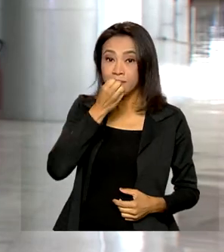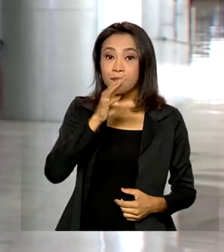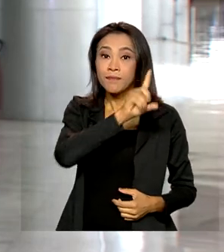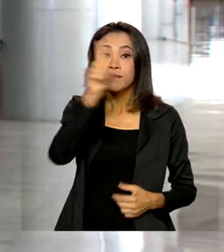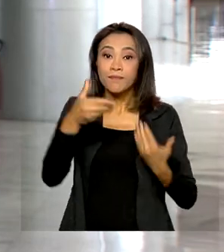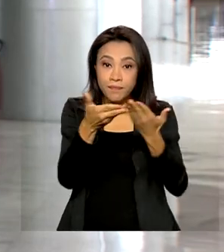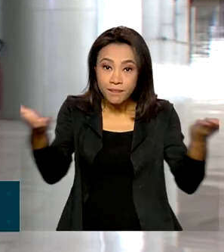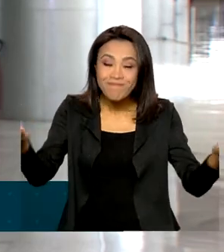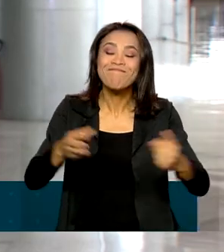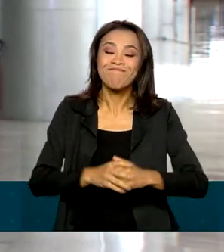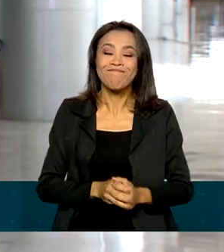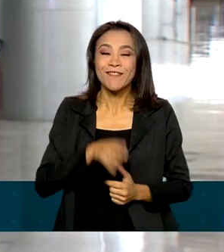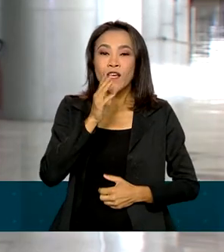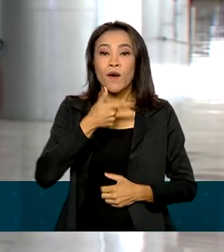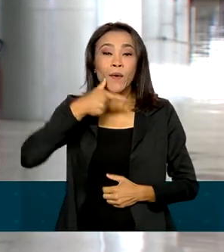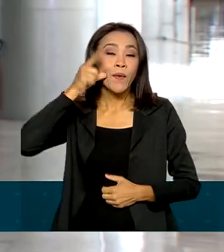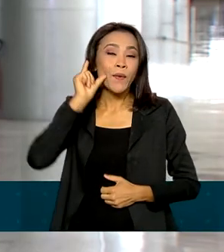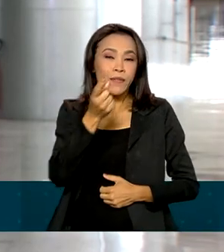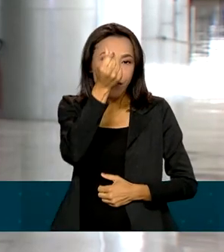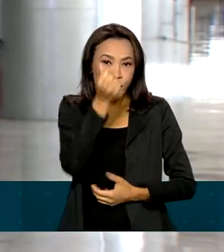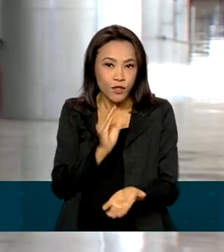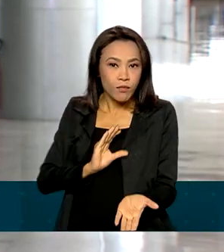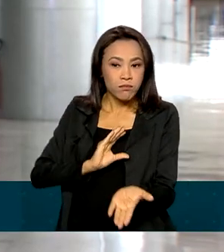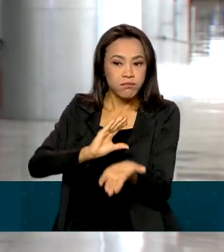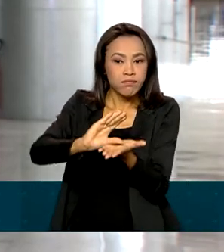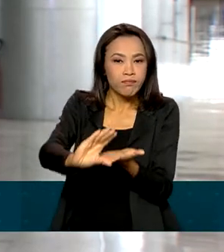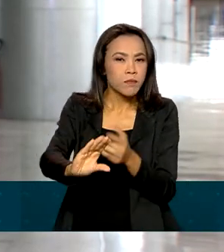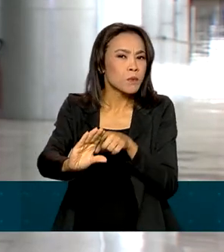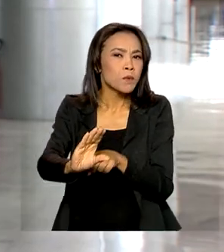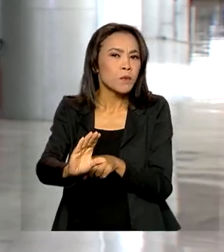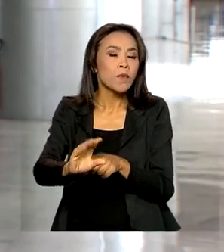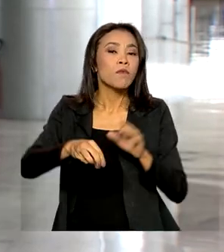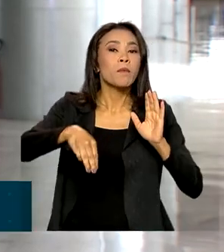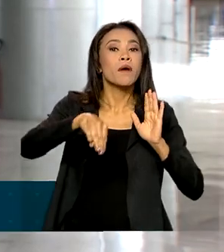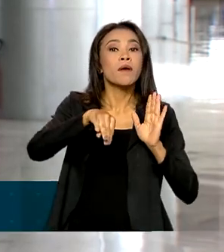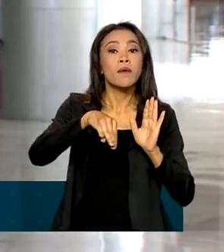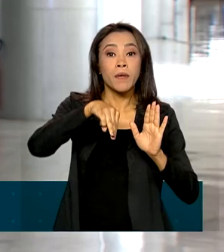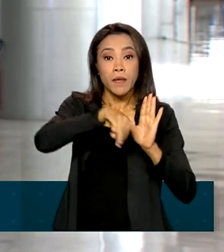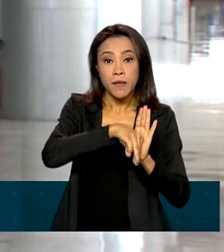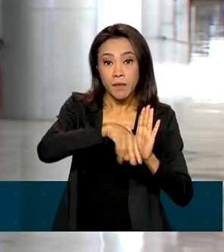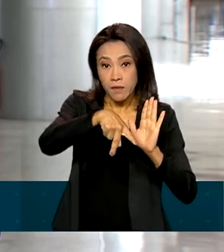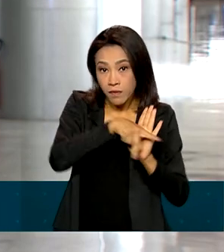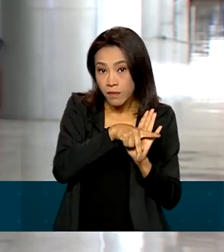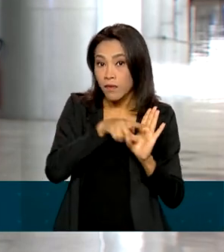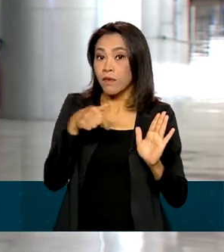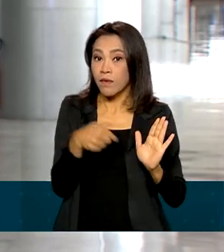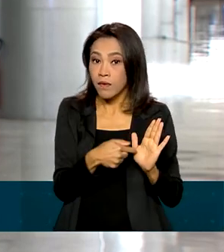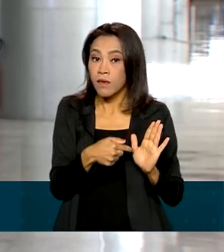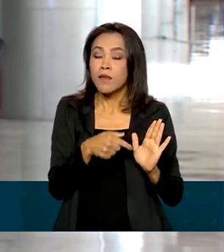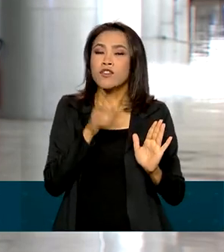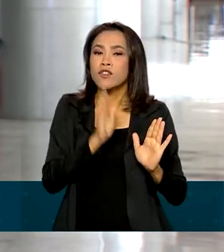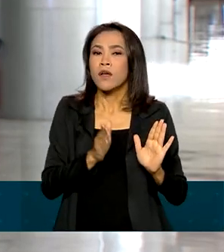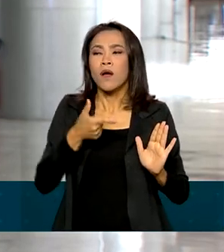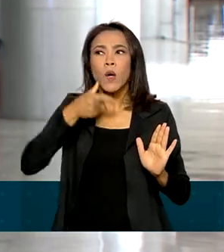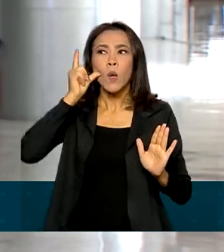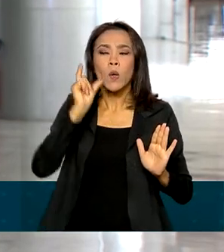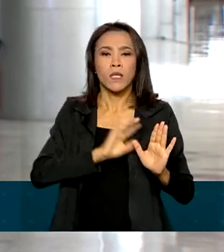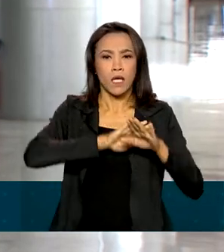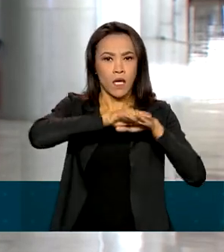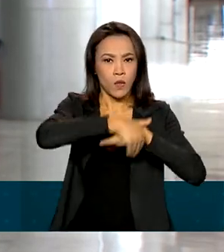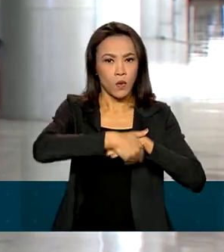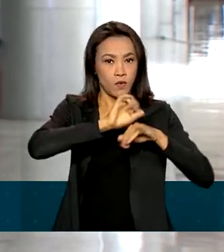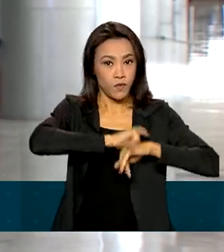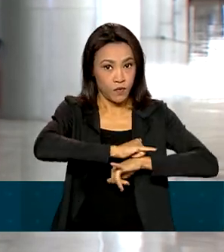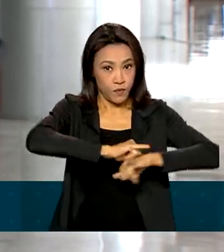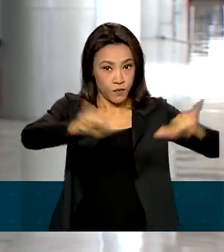e pode ser recurso foi liberado ontem né por meio de uma Medida Provisória nessa Medida Provisória foi publicada ontem à noite